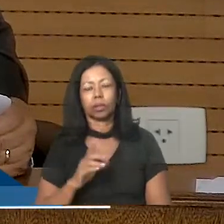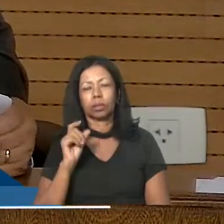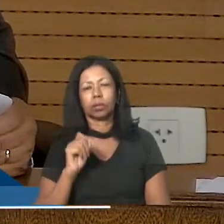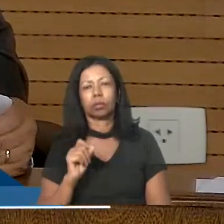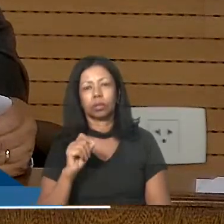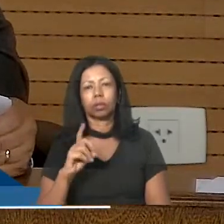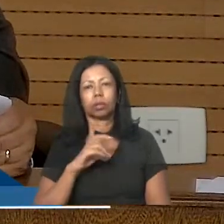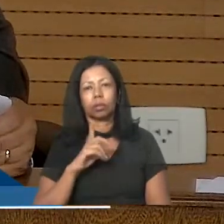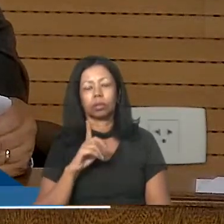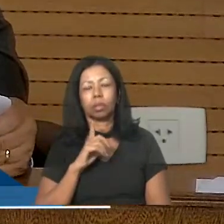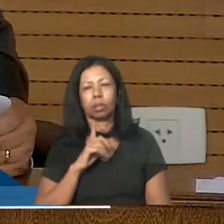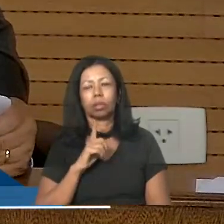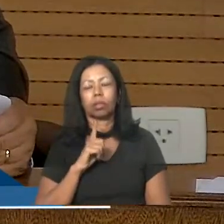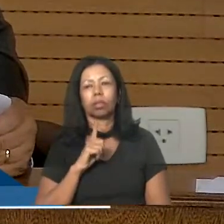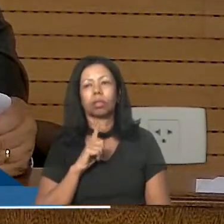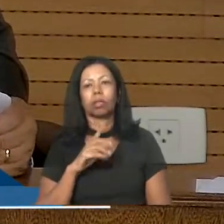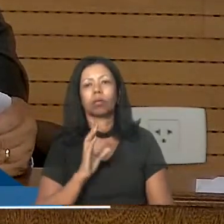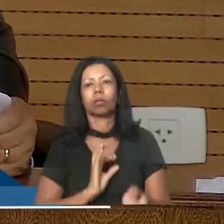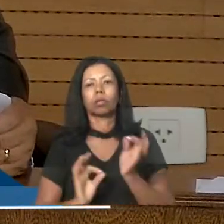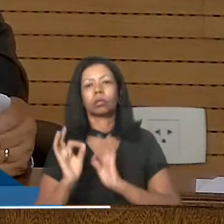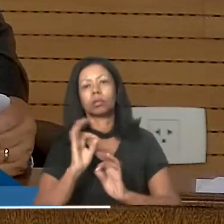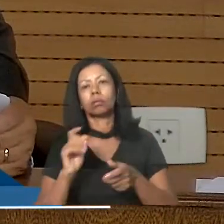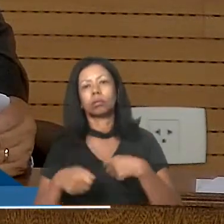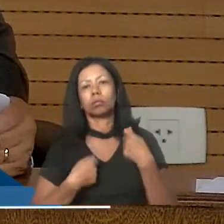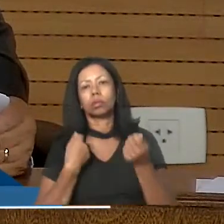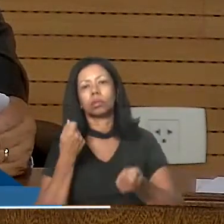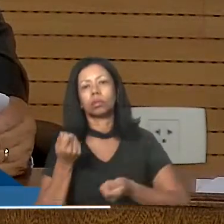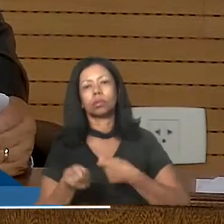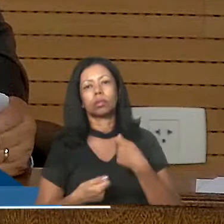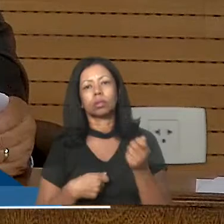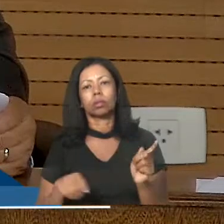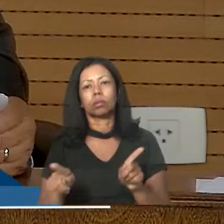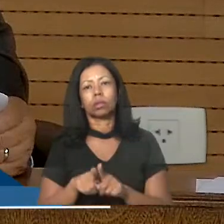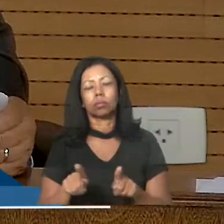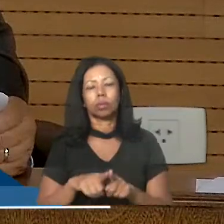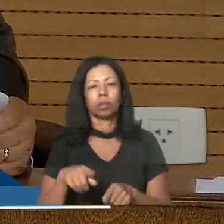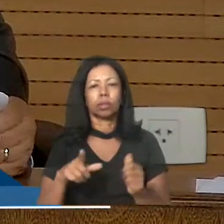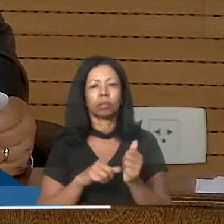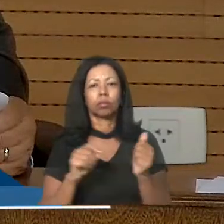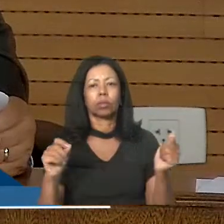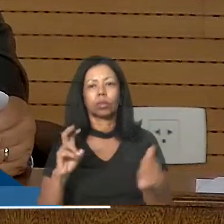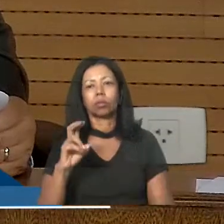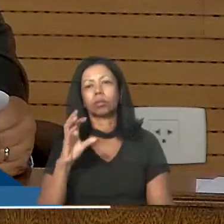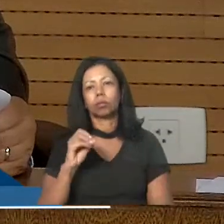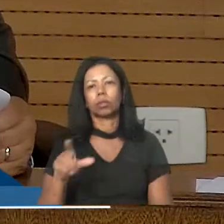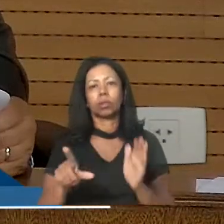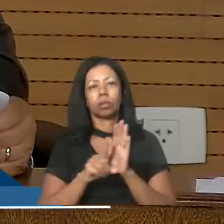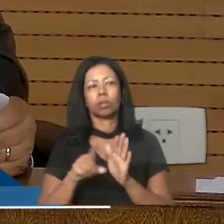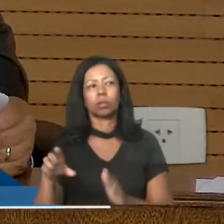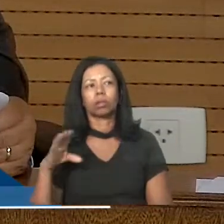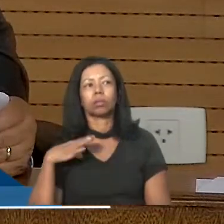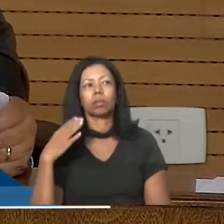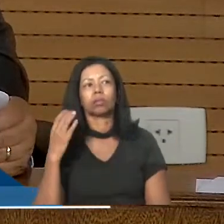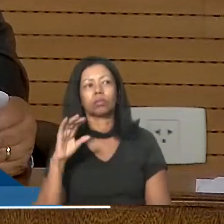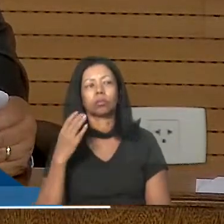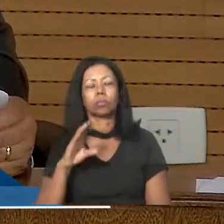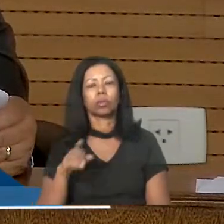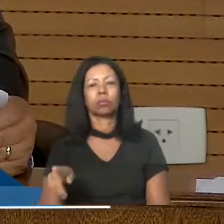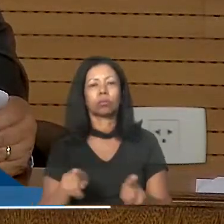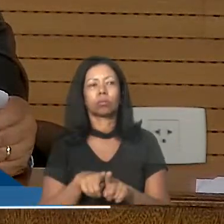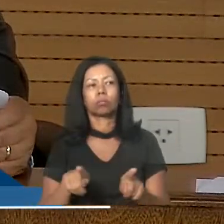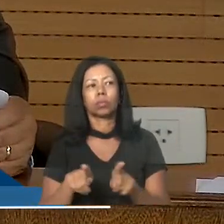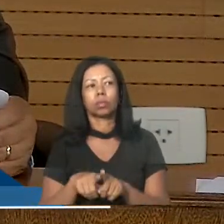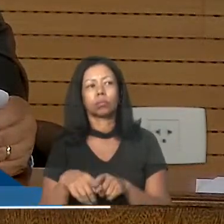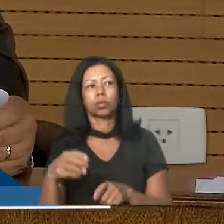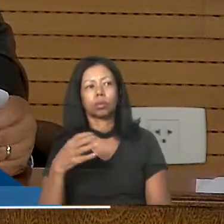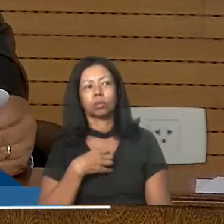colhe-se a de organização administrativa, bem como ante o disposto no artigo 50 da Lei Orgânica de Cubatão, na mesma direção